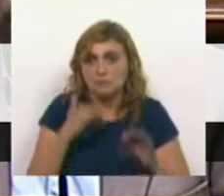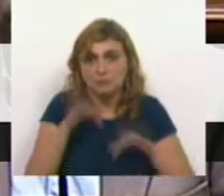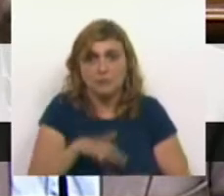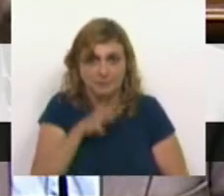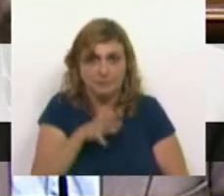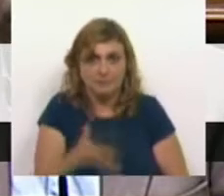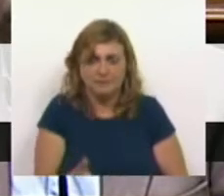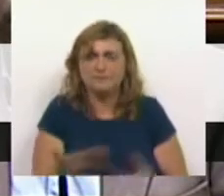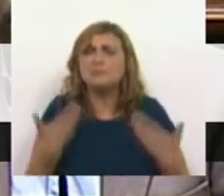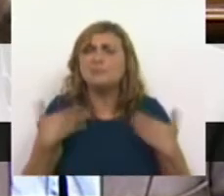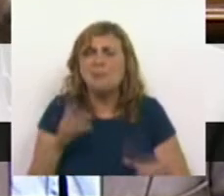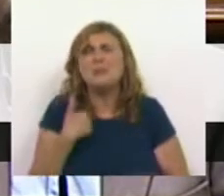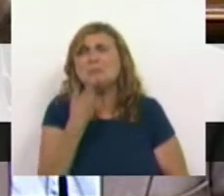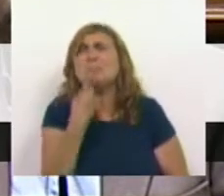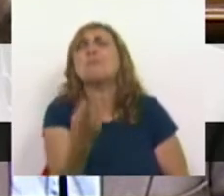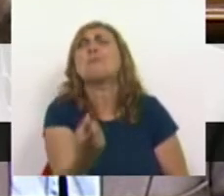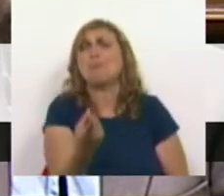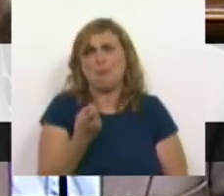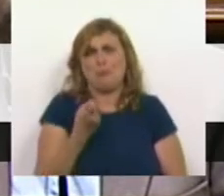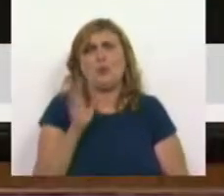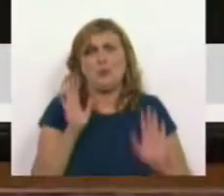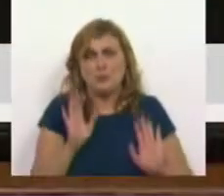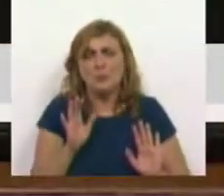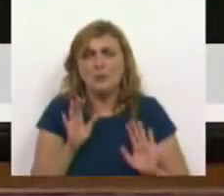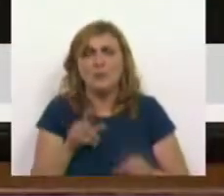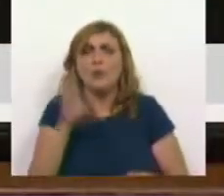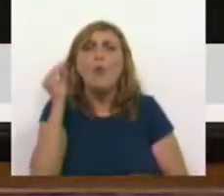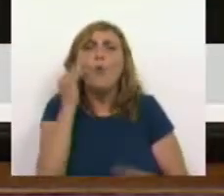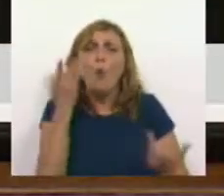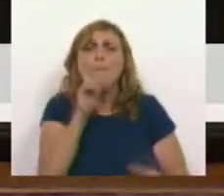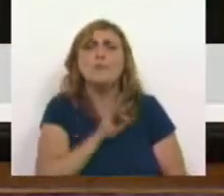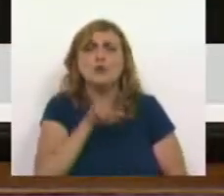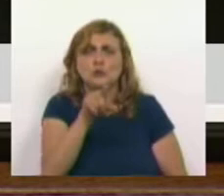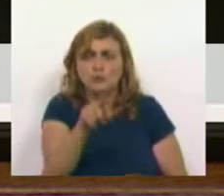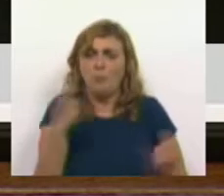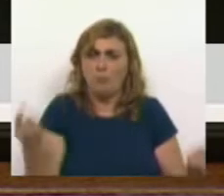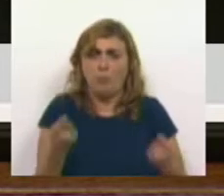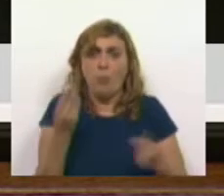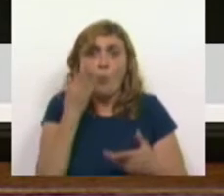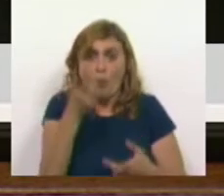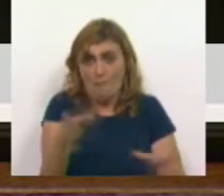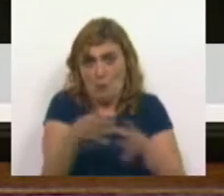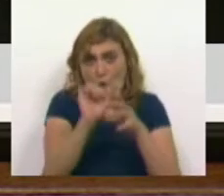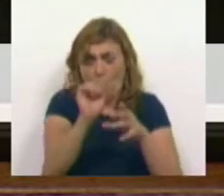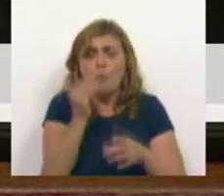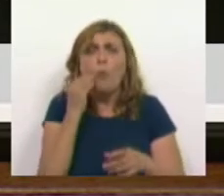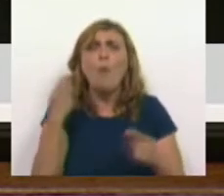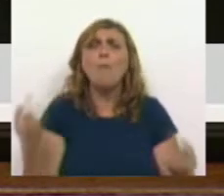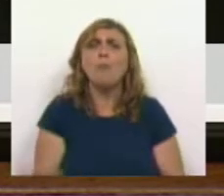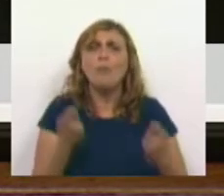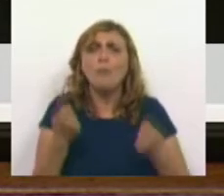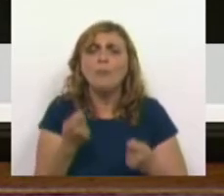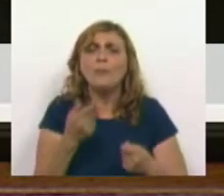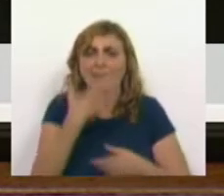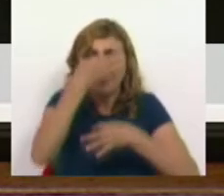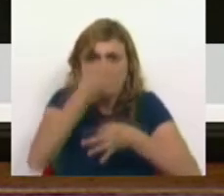citação. Mas eu pergunto-lhe, senhora deputada Isabel Galriça Neto, como é que a senhora promove, como é que a senhora e o seu grupo parlamentar promovem